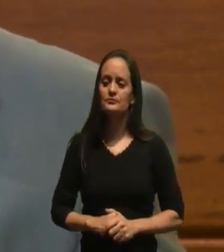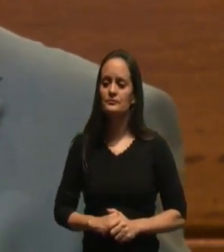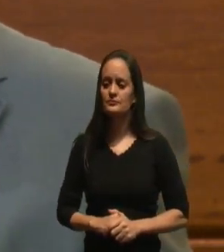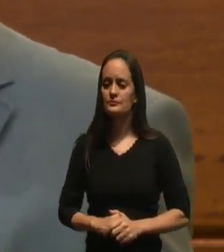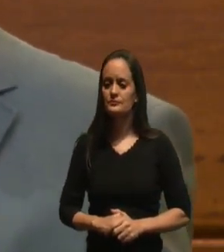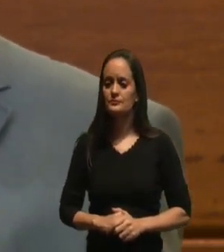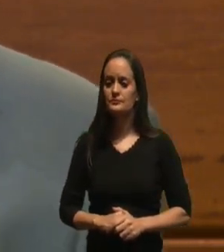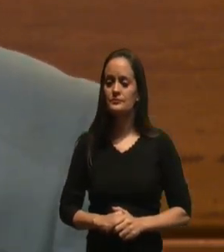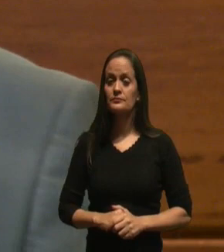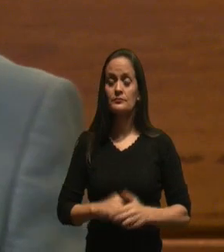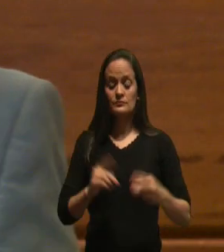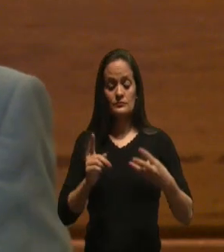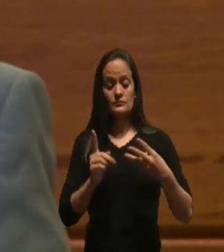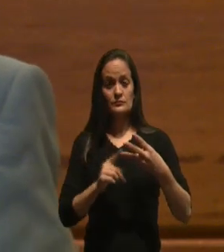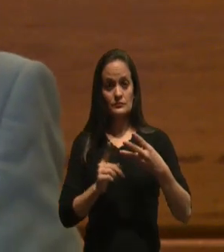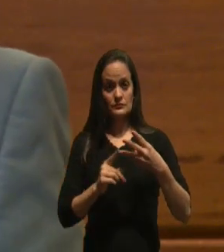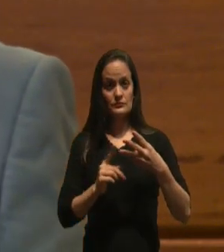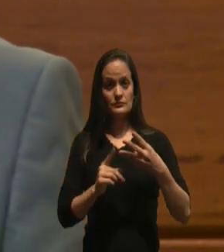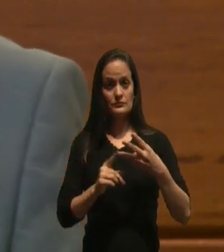Terceiro lugar,